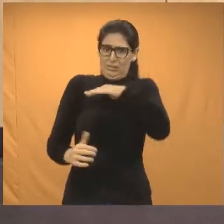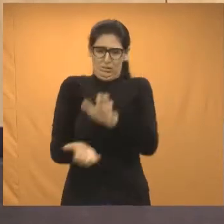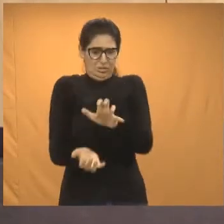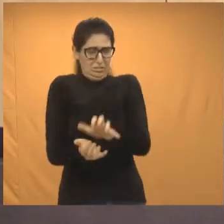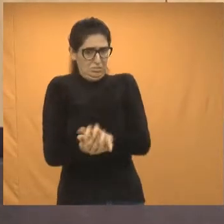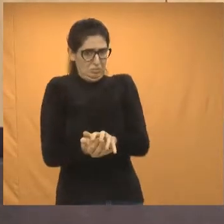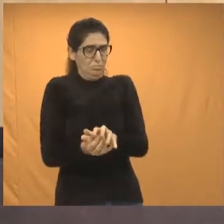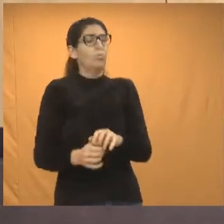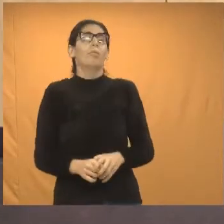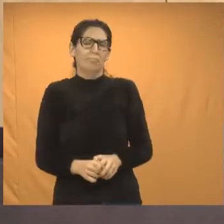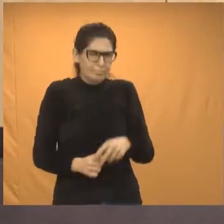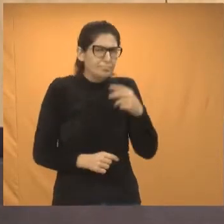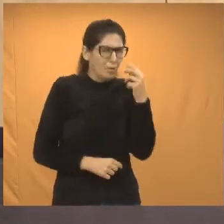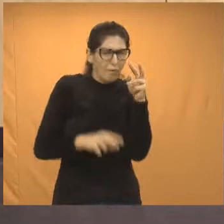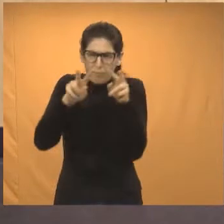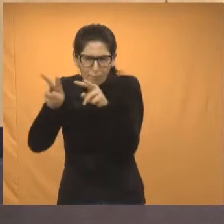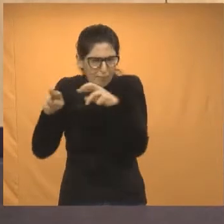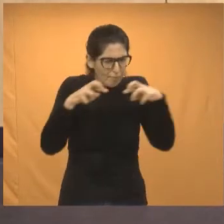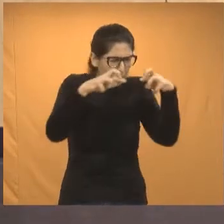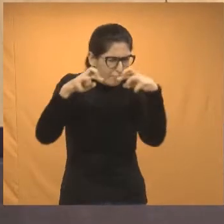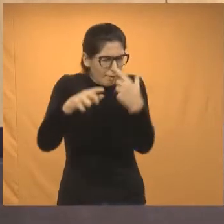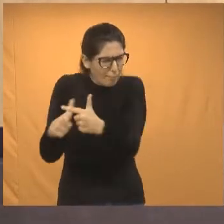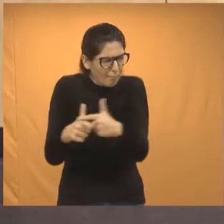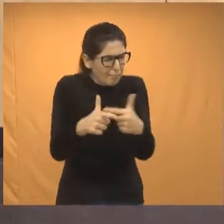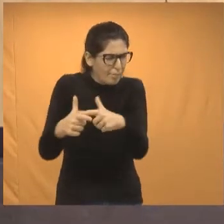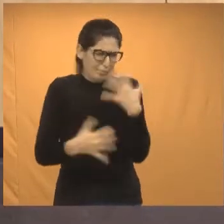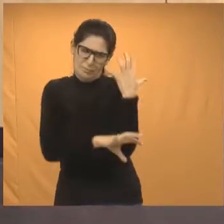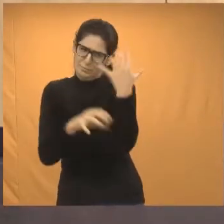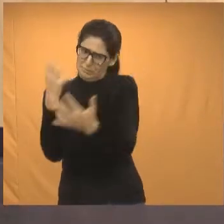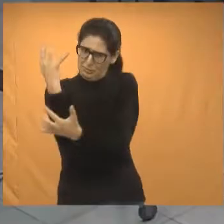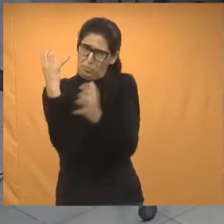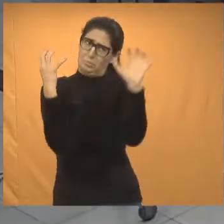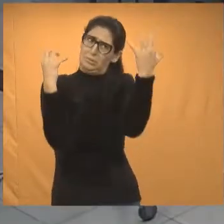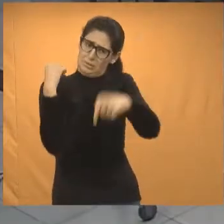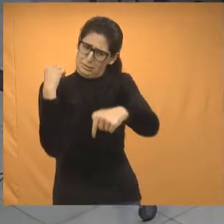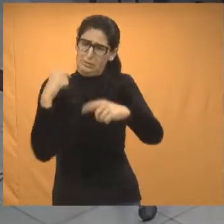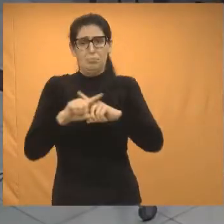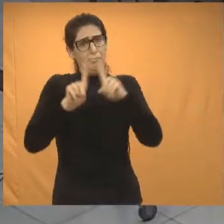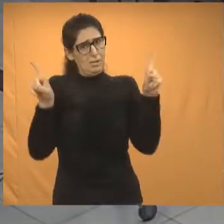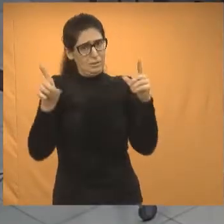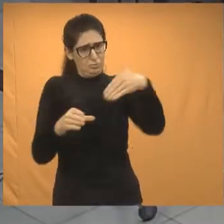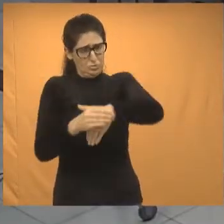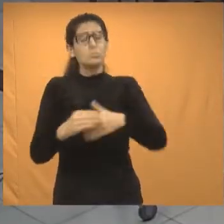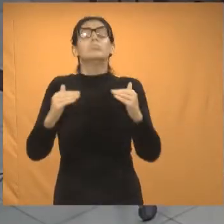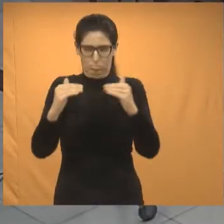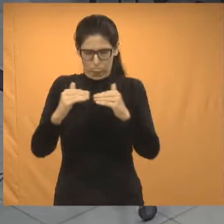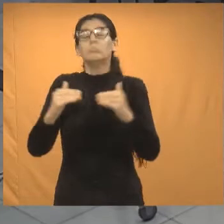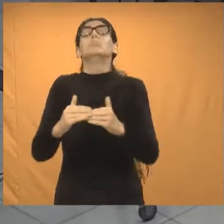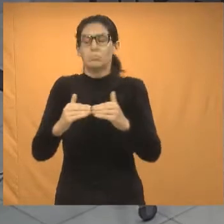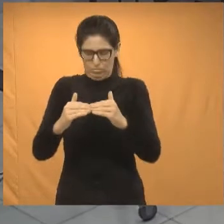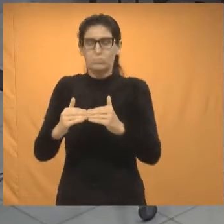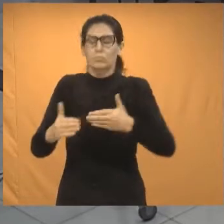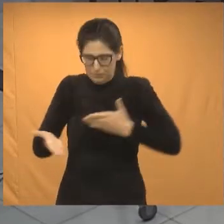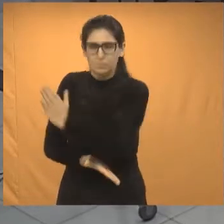com relação a esse problema ambiental que possa ocorrer aqui em Jacareí. Meu voto é favorável.